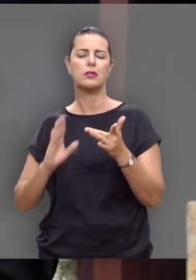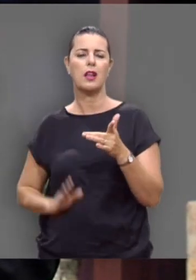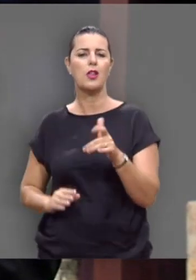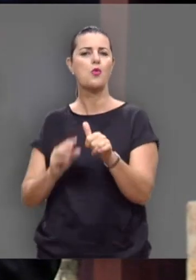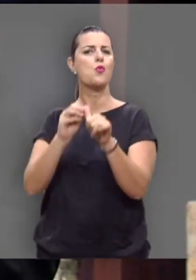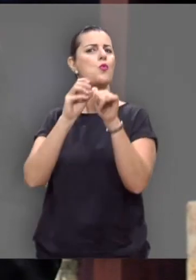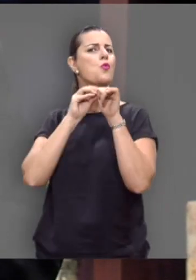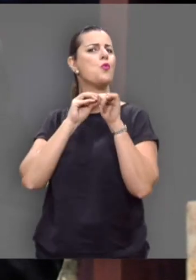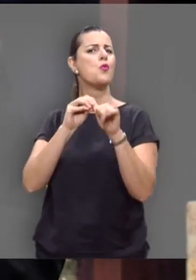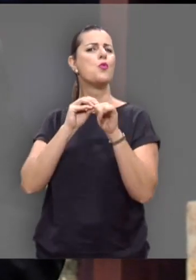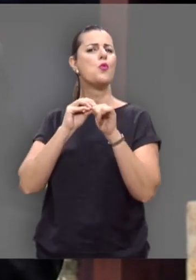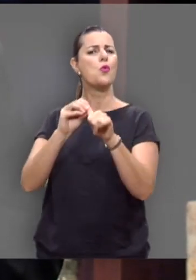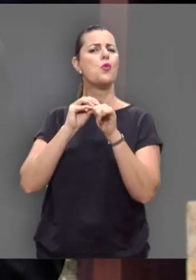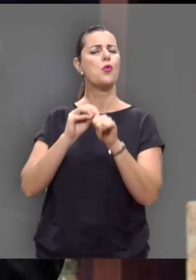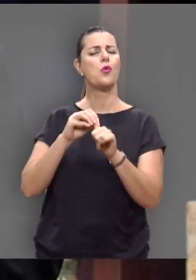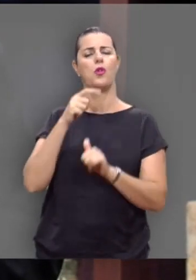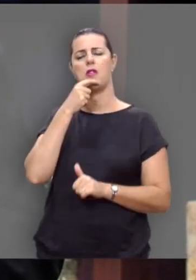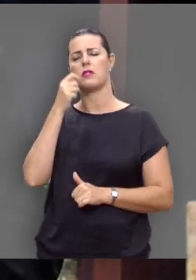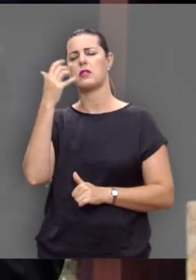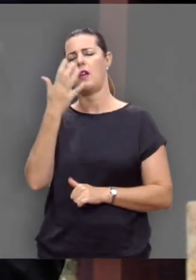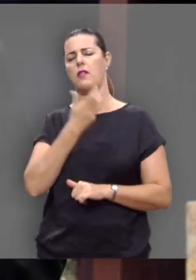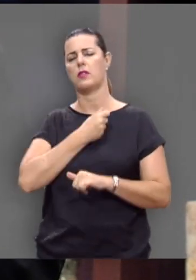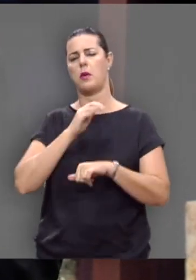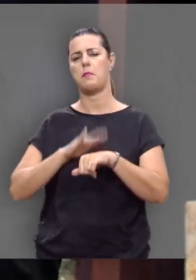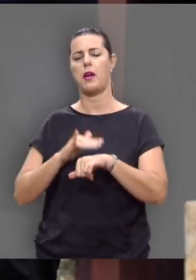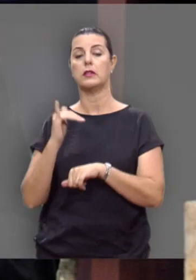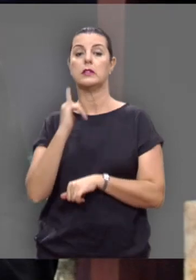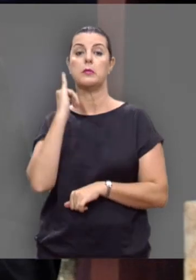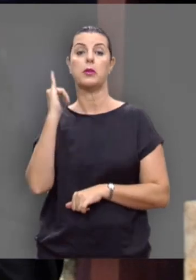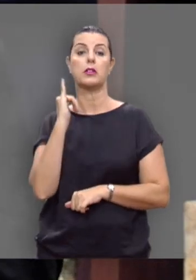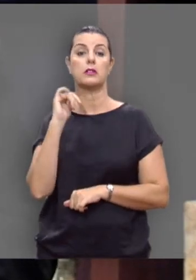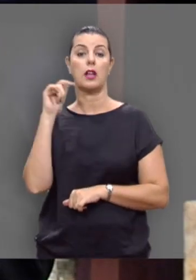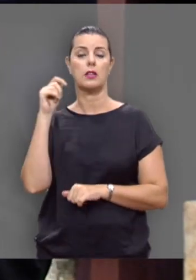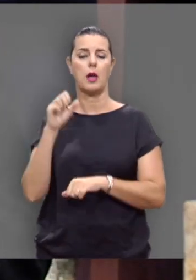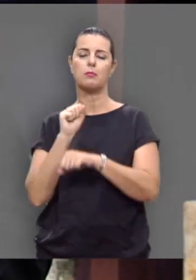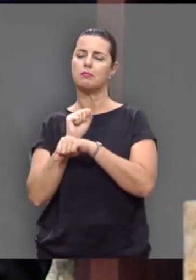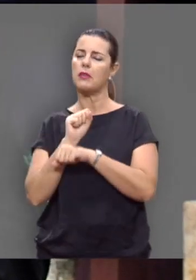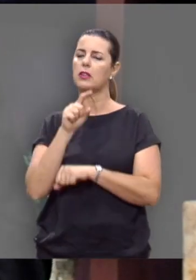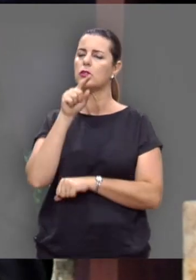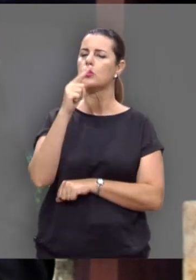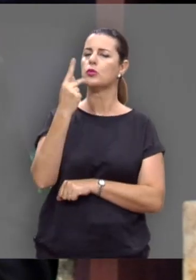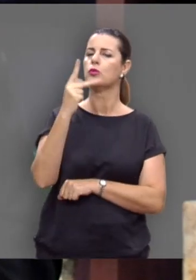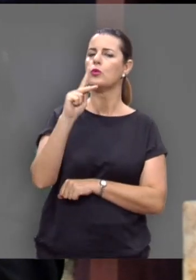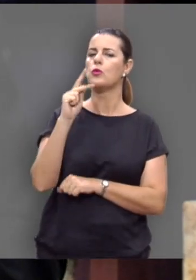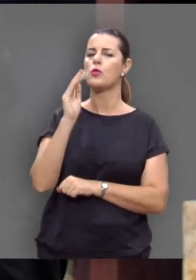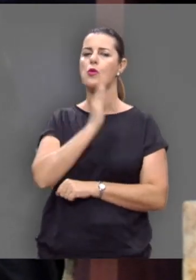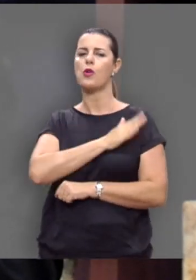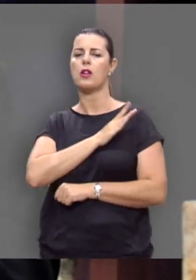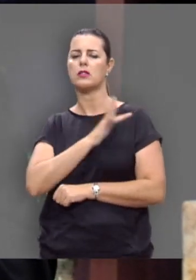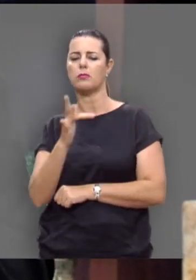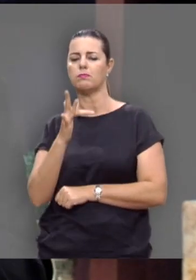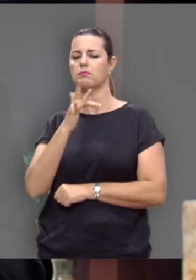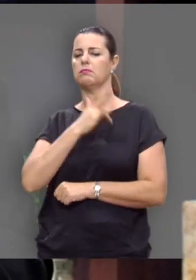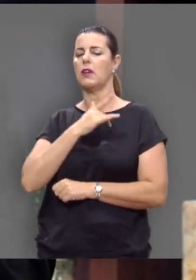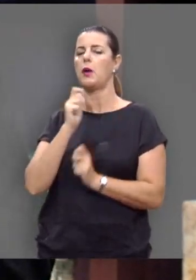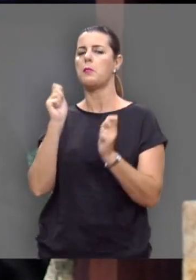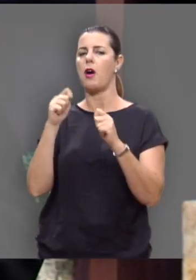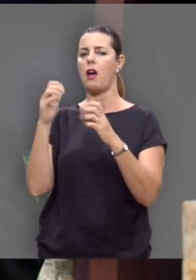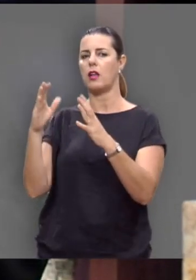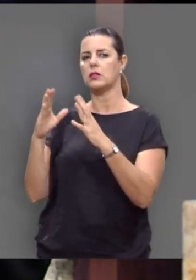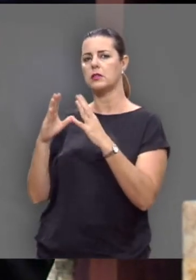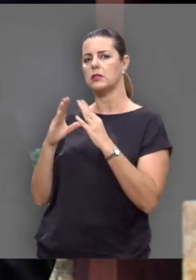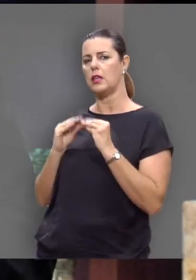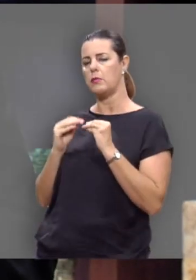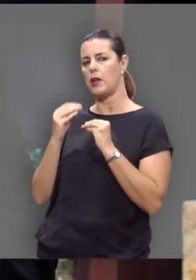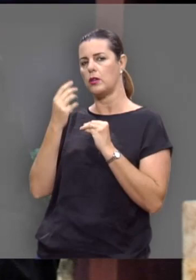nosso único e suficiente Salvador. Eu espero que esta mensagem tenha falado ao seu coração. E se você deseja